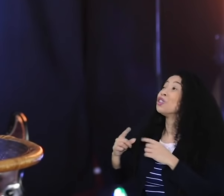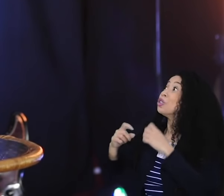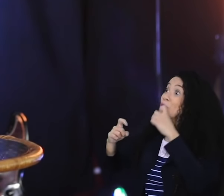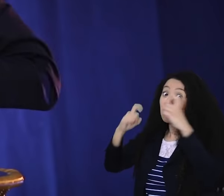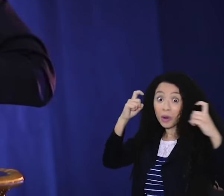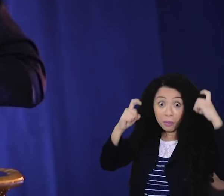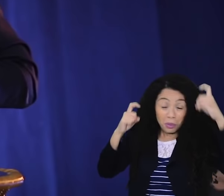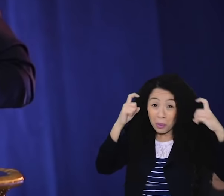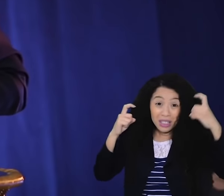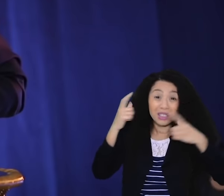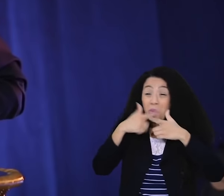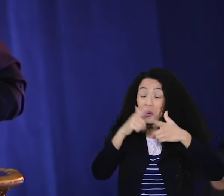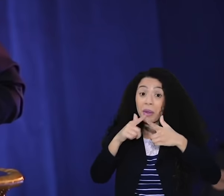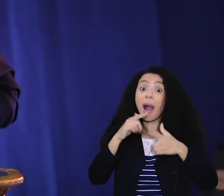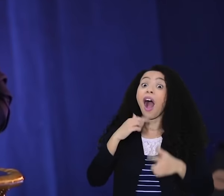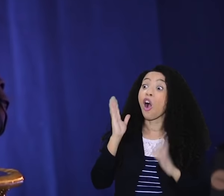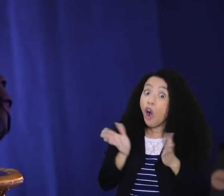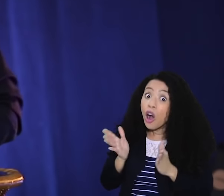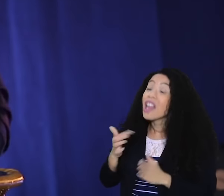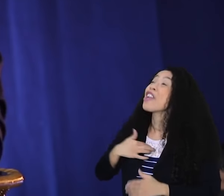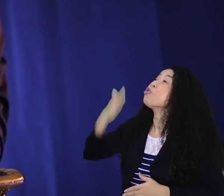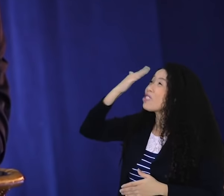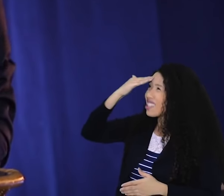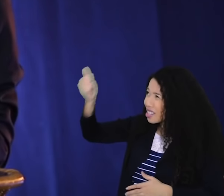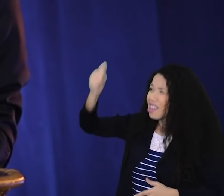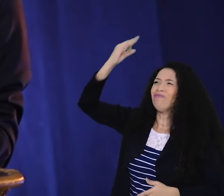passei por um problema, mas agora eu sei quem é o Senhor.